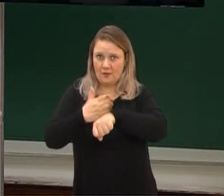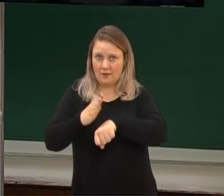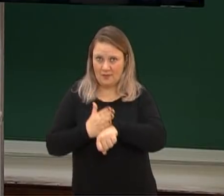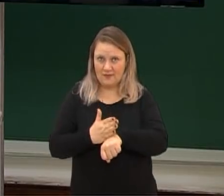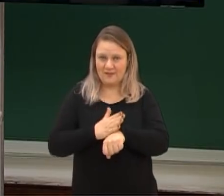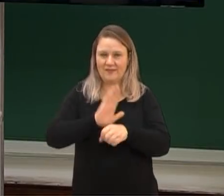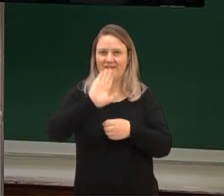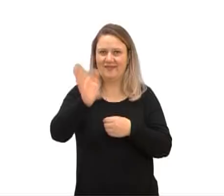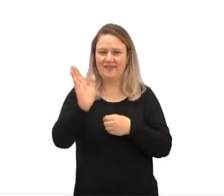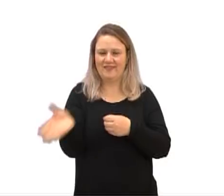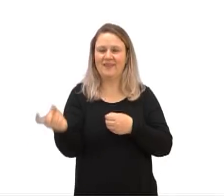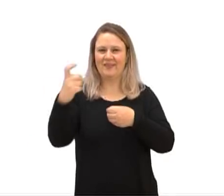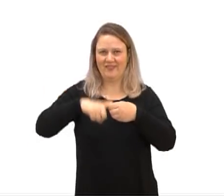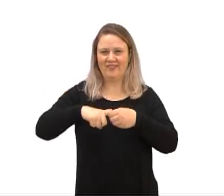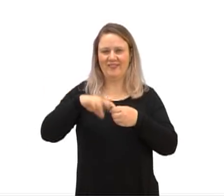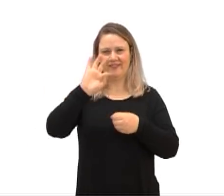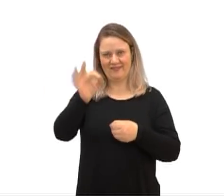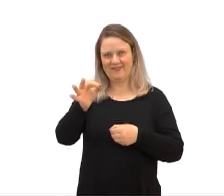e a gente já volta para conferir.